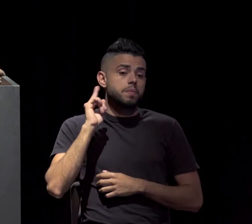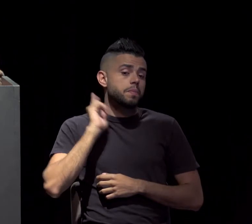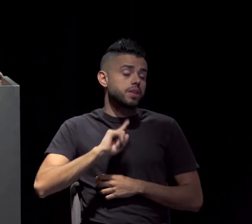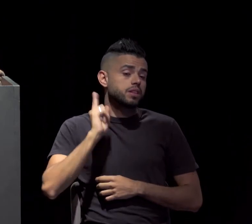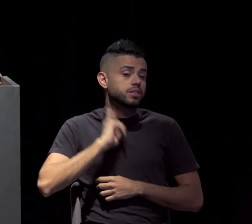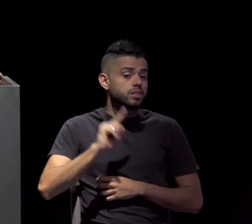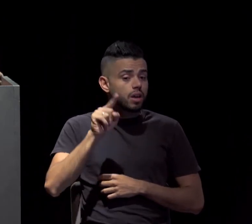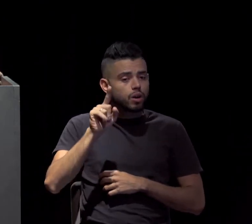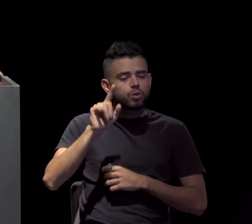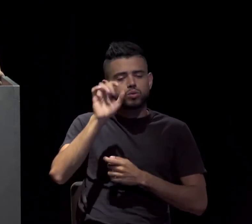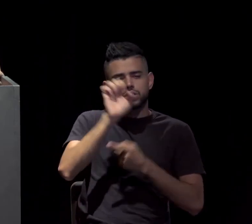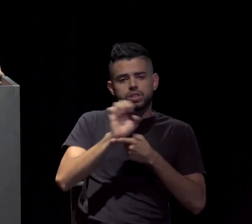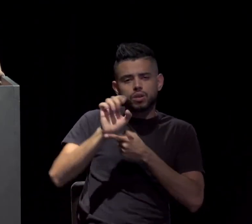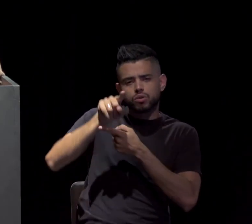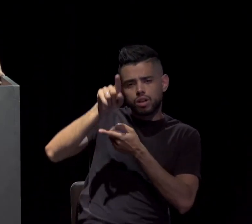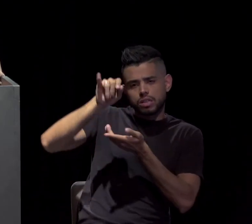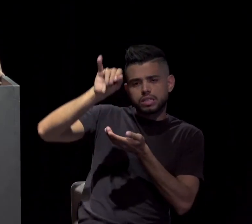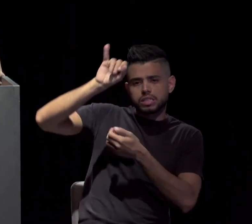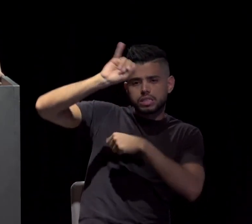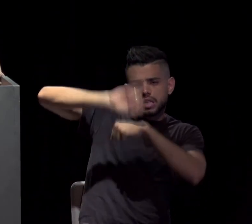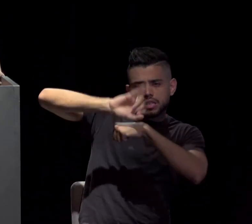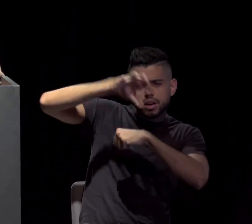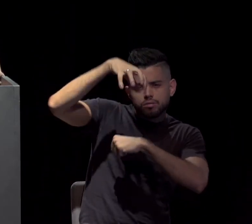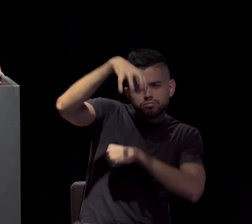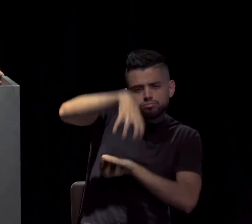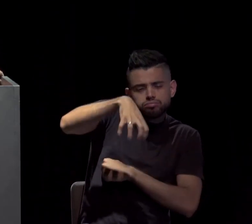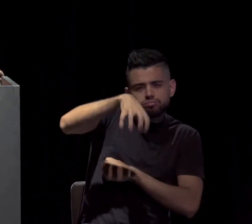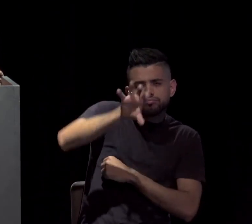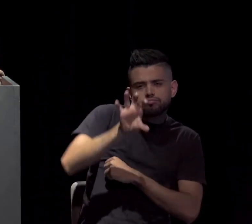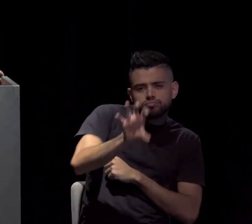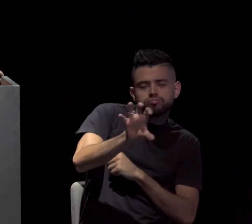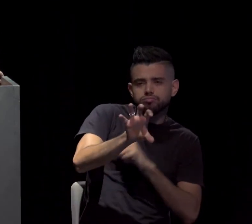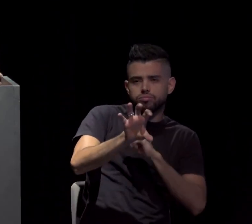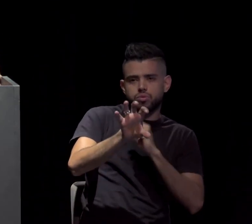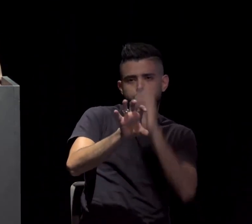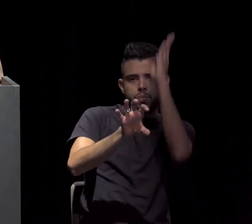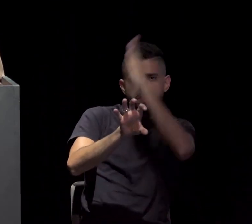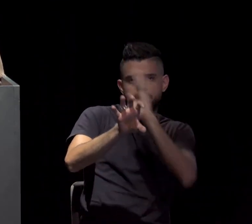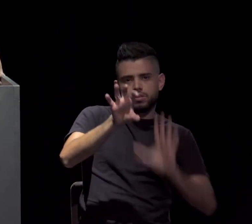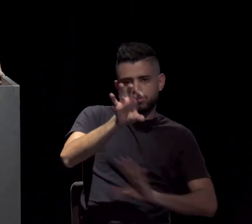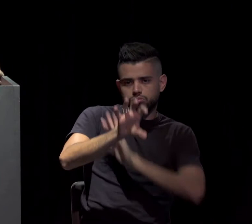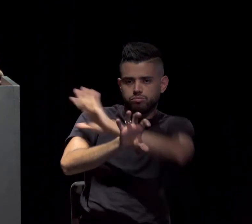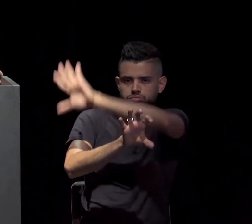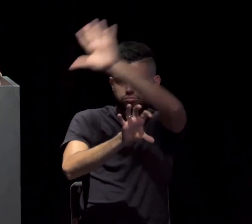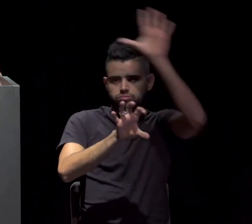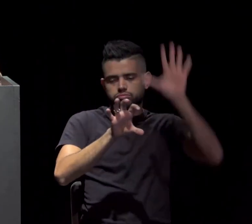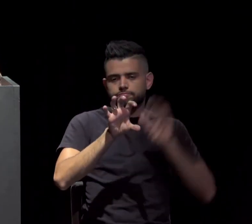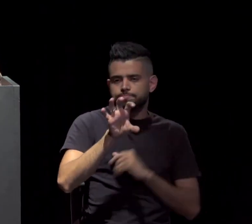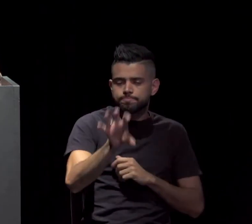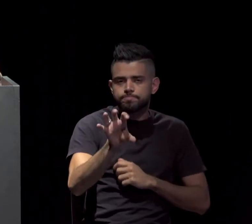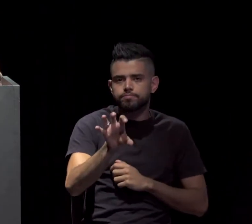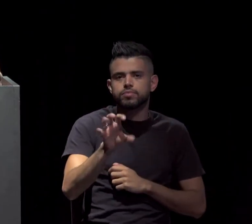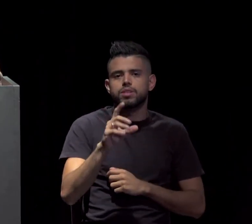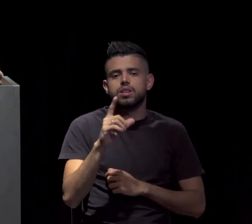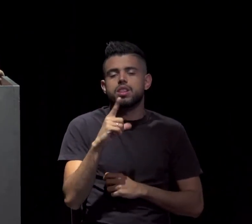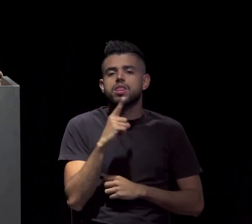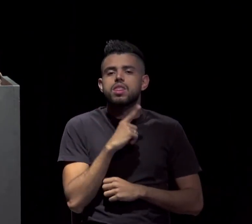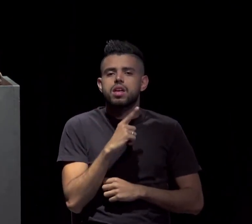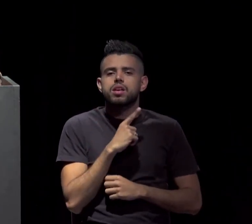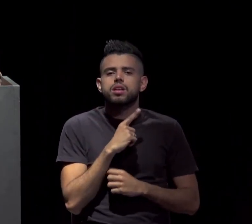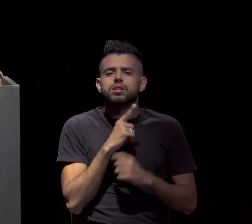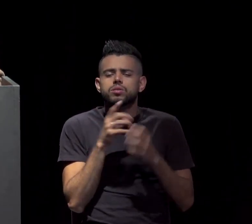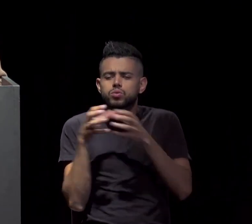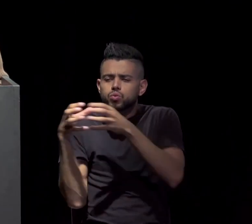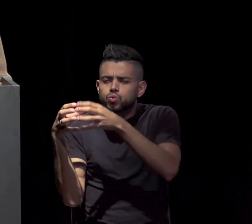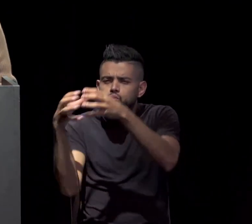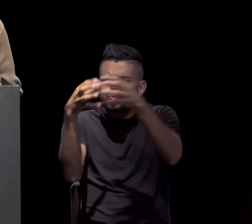A topografia, de certa maneira, gerou populações isoladas entre as montanhas ou atrás das montanhas. Daí aquele